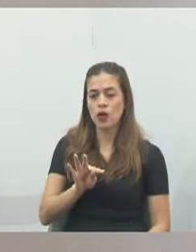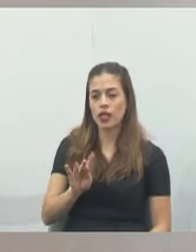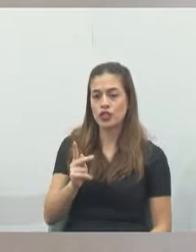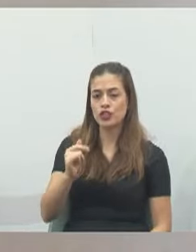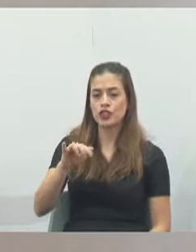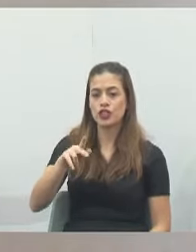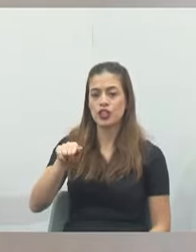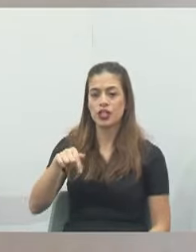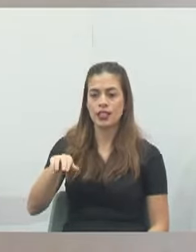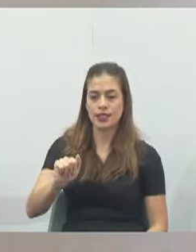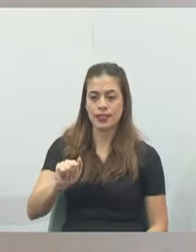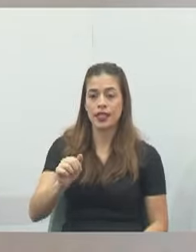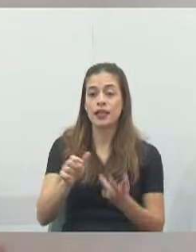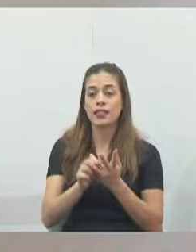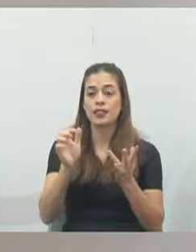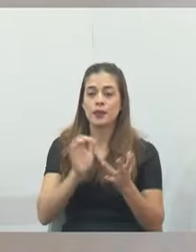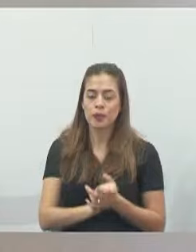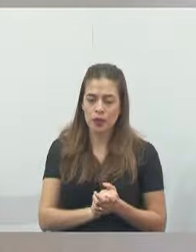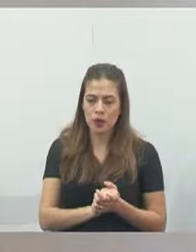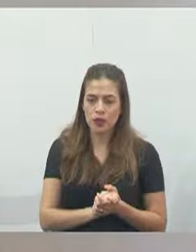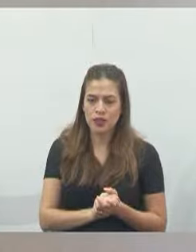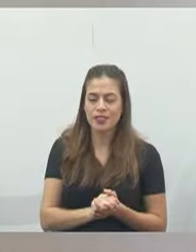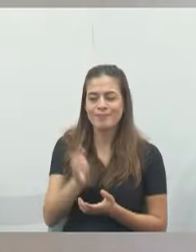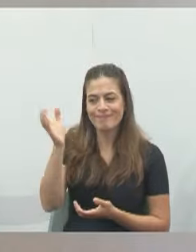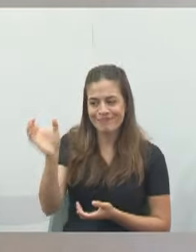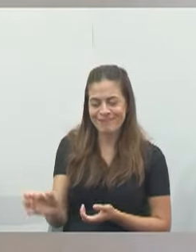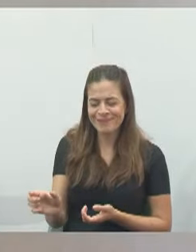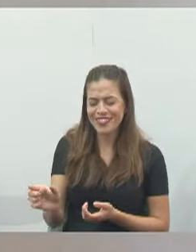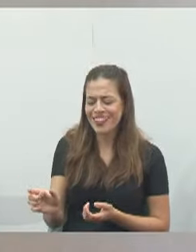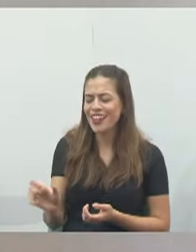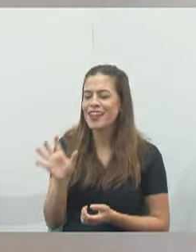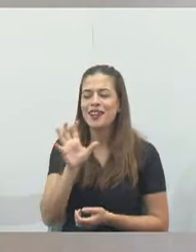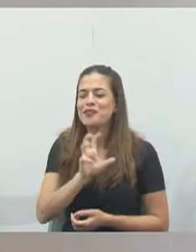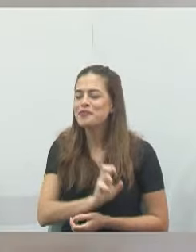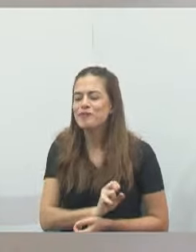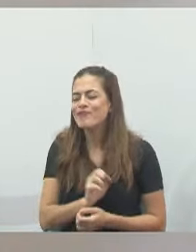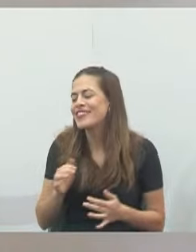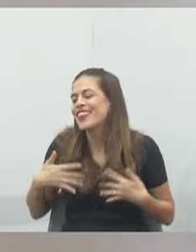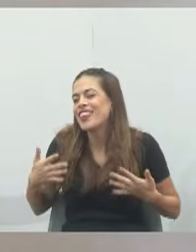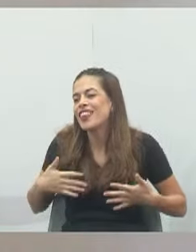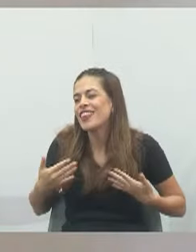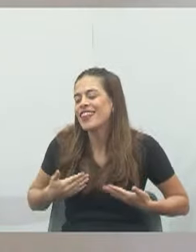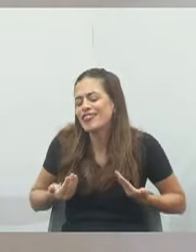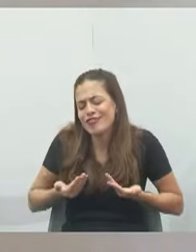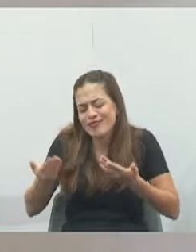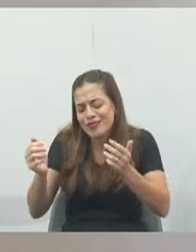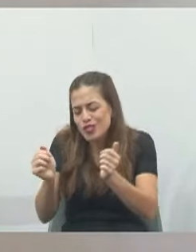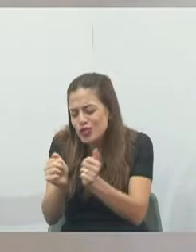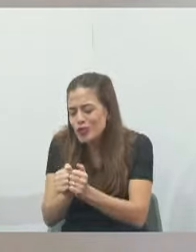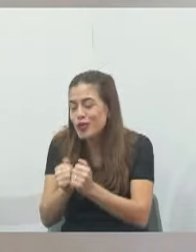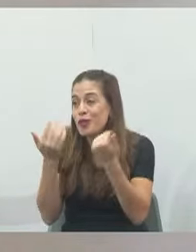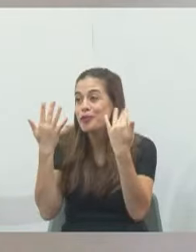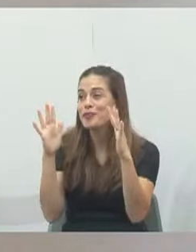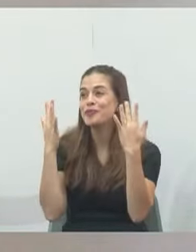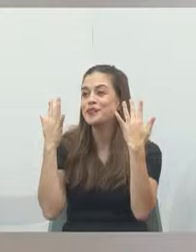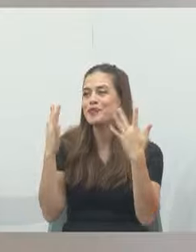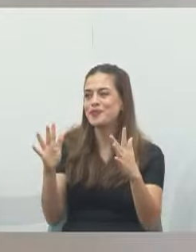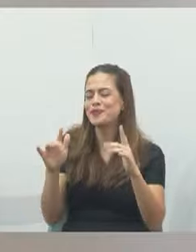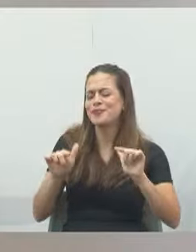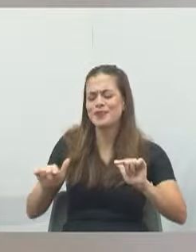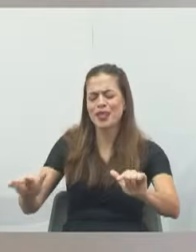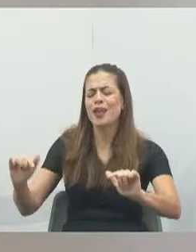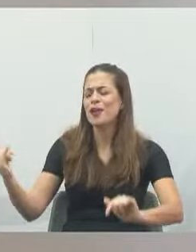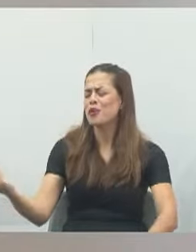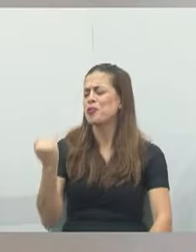esposa do Fabrícios. E amor, que alegria poder estar aqui com você hoje, comemorando esse título tão importante de